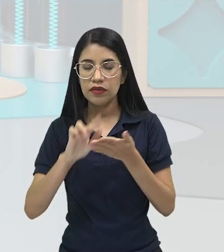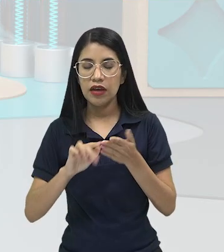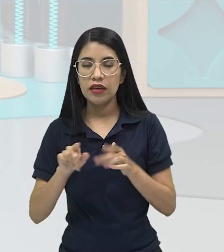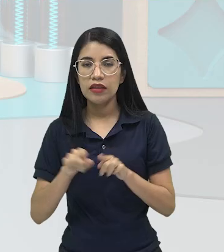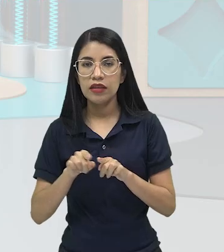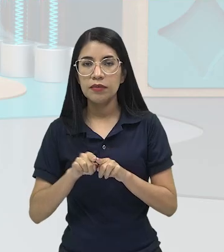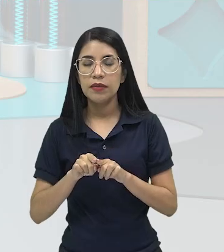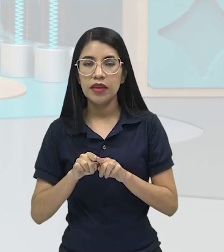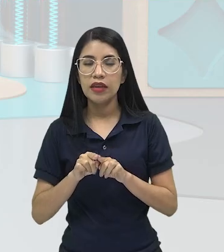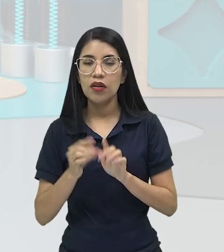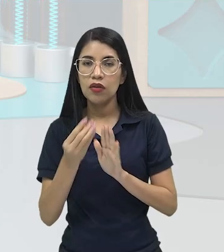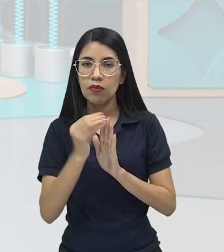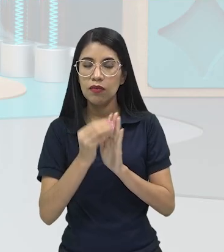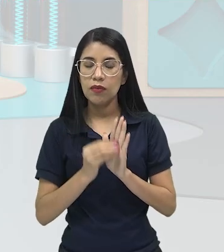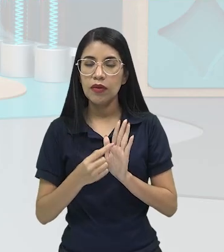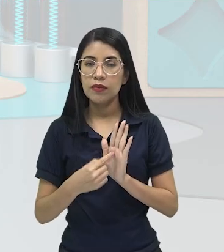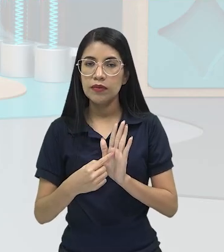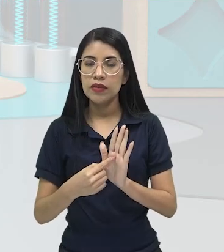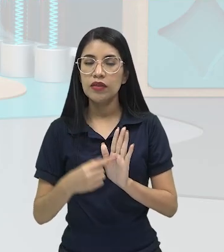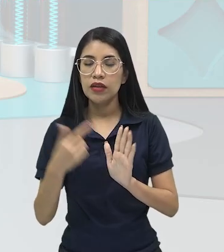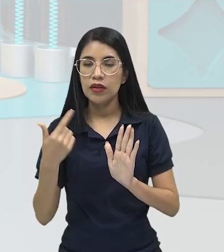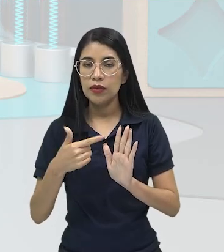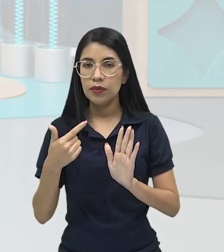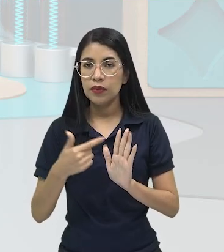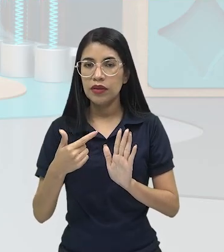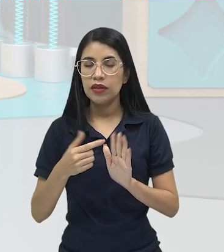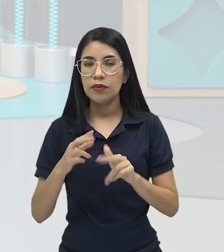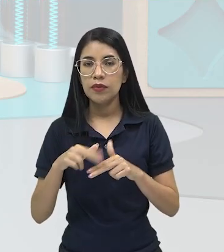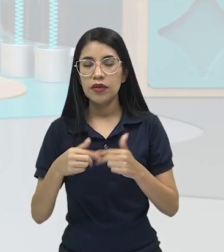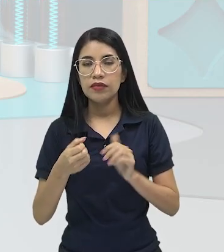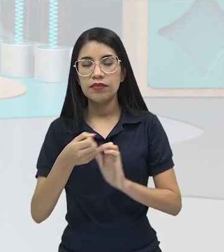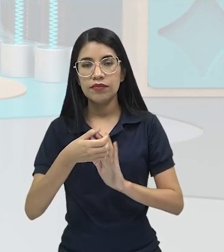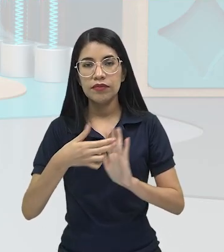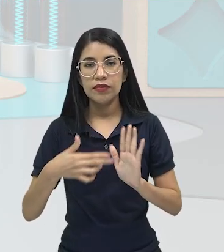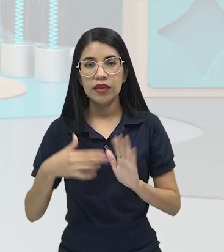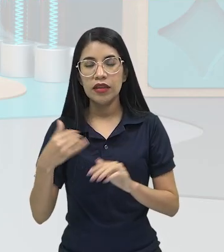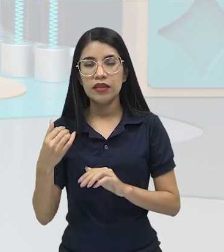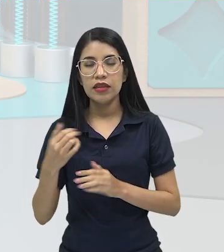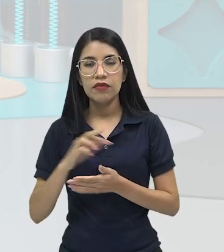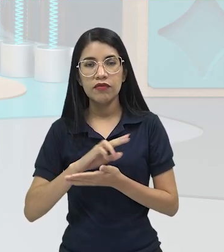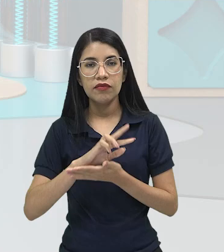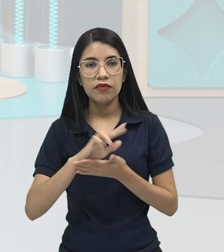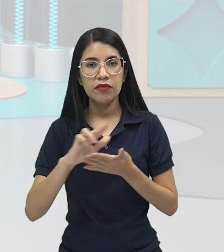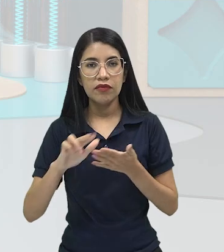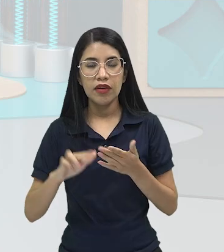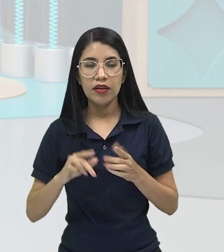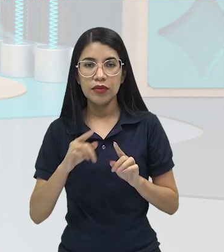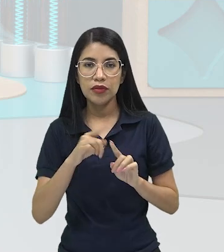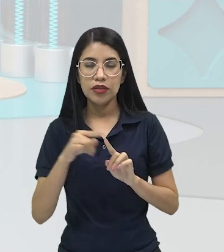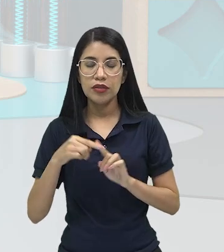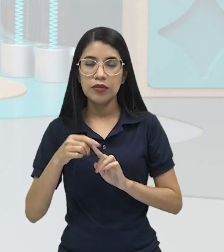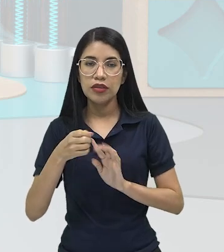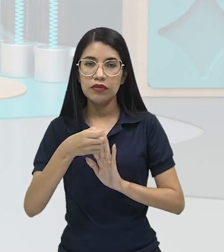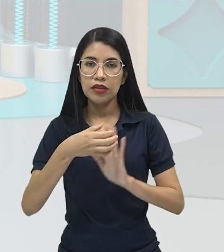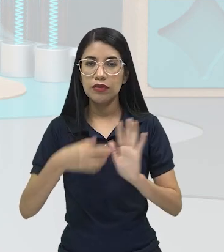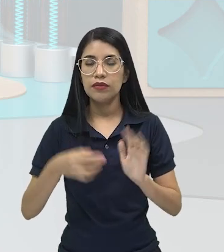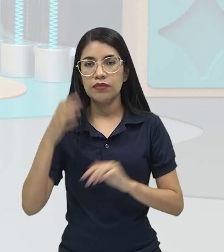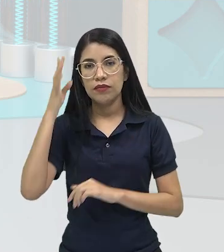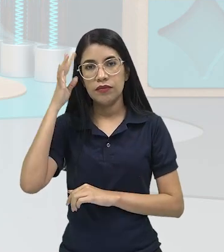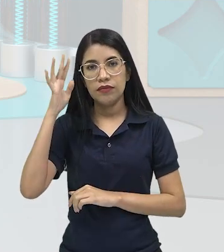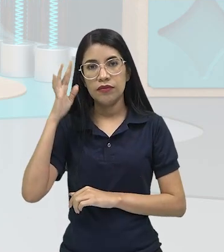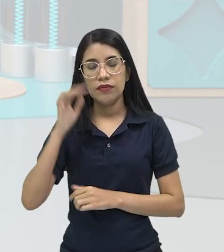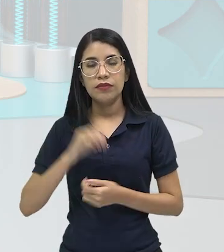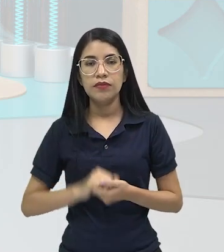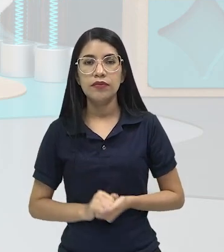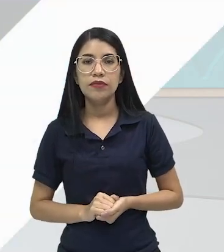ironia poética. Assim, as figuras de pensamento são várias, né? São várias figuras de pensamento. Então, vamos